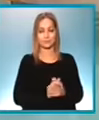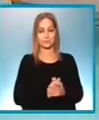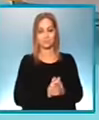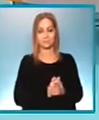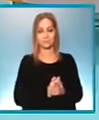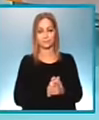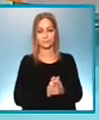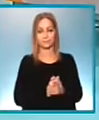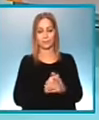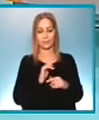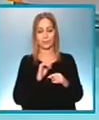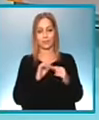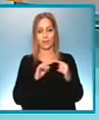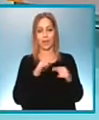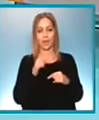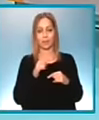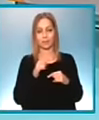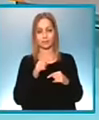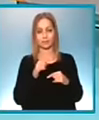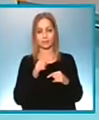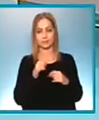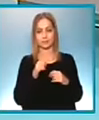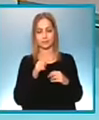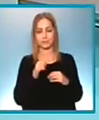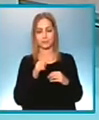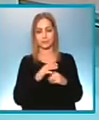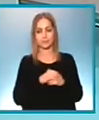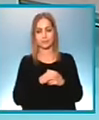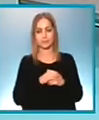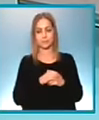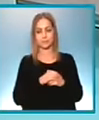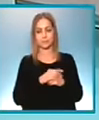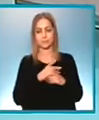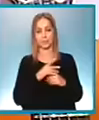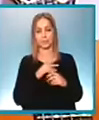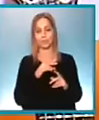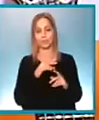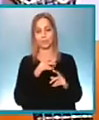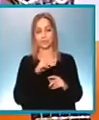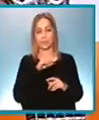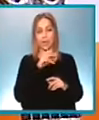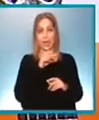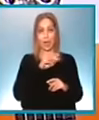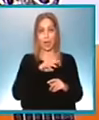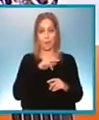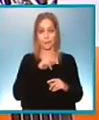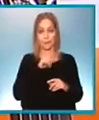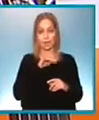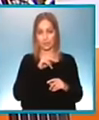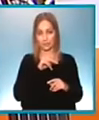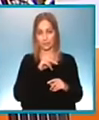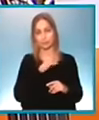Beside da Amália, como é que diz Beside? Amália e Marisa. Além da Amália, a Marisa, é de facto, quando ela entrou na Tasca,